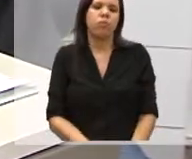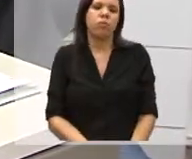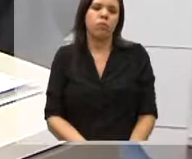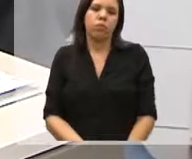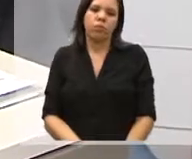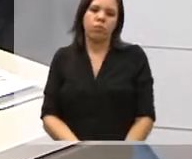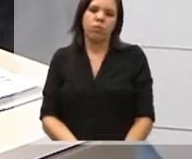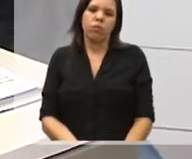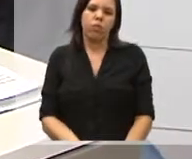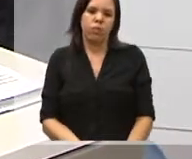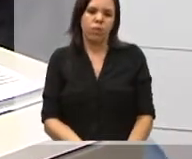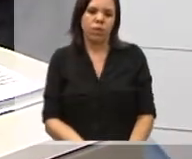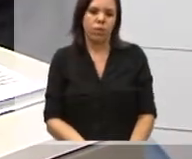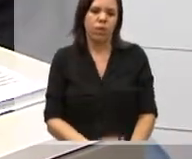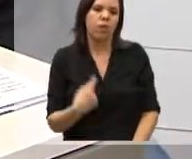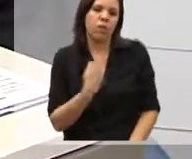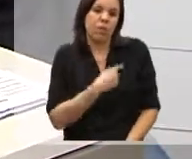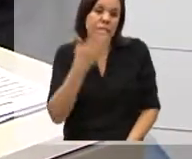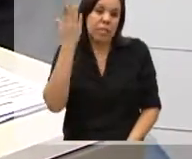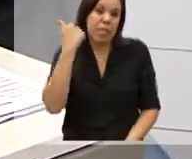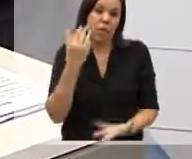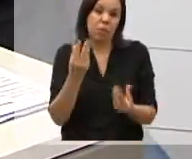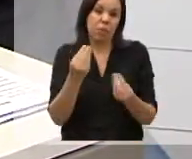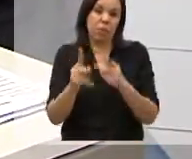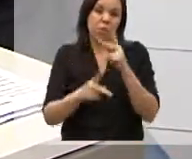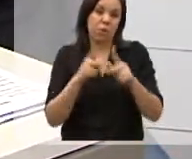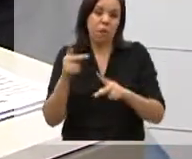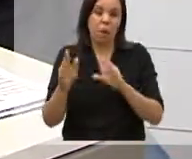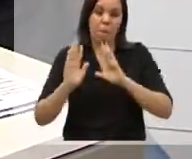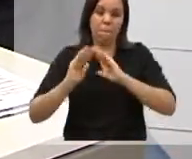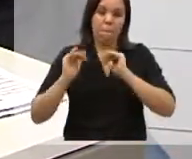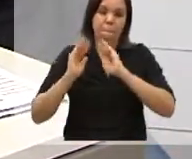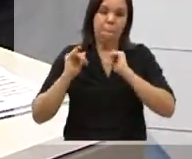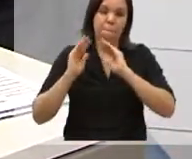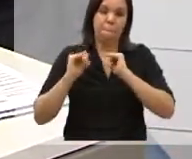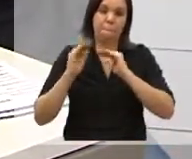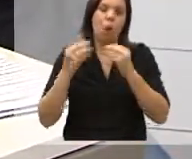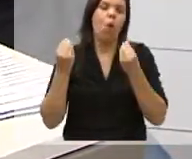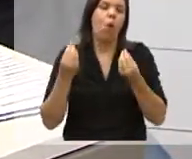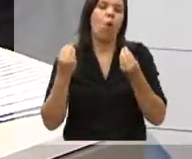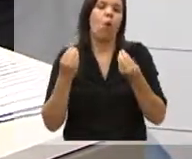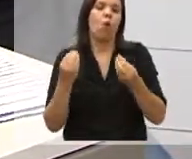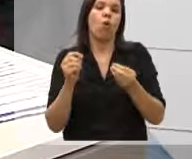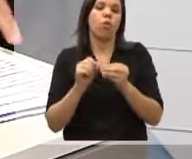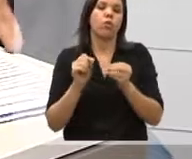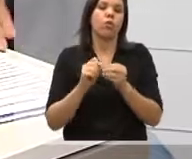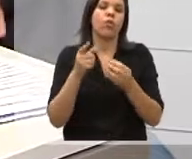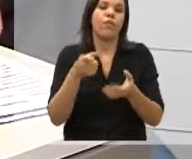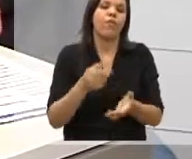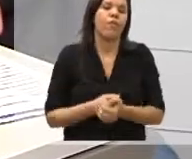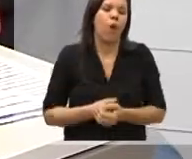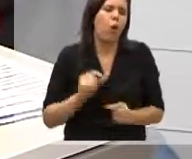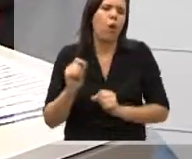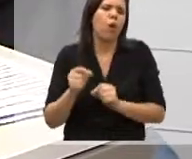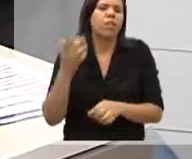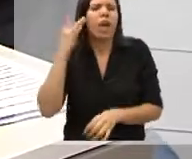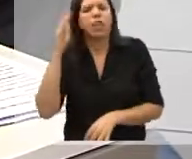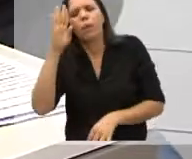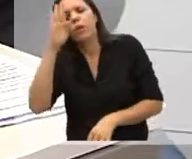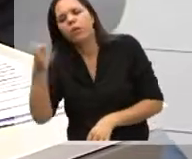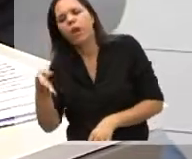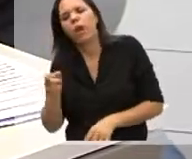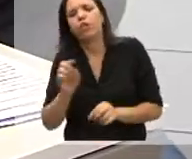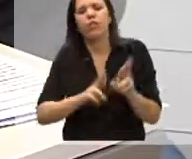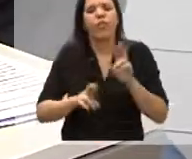a gente sabe que a demanda é grande, né? Chega muita solicitação, muito pedido para o senhor. Como é que o senhor faz para... O que é prioridade? O que